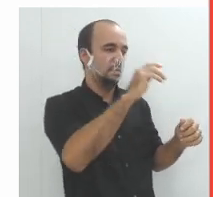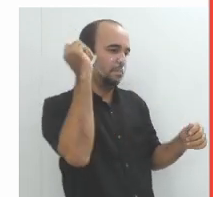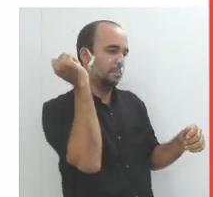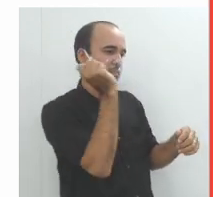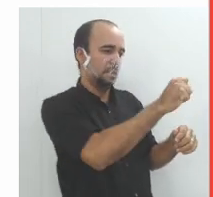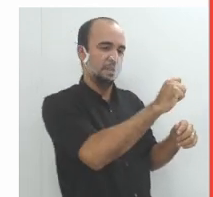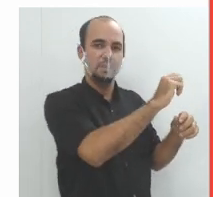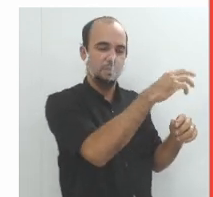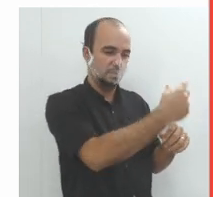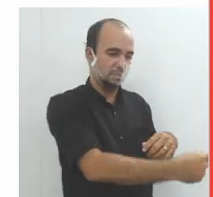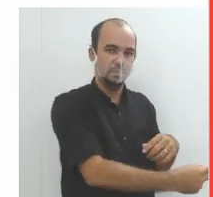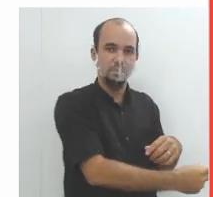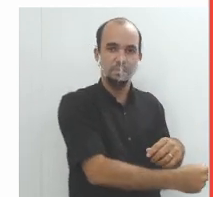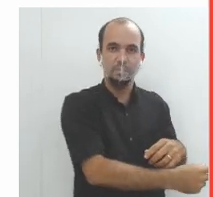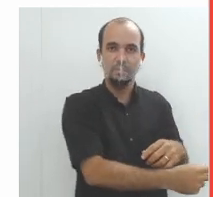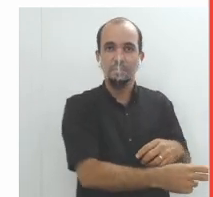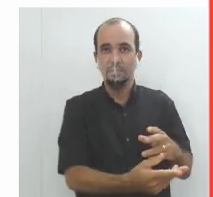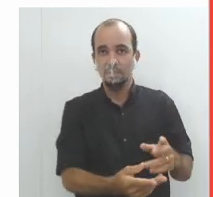Finalmente ela pôde